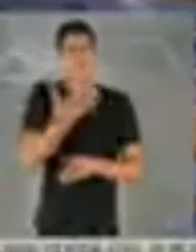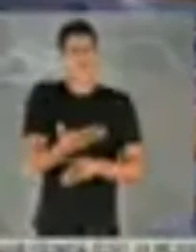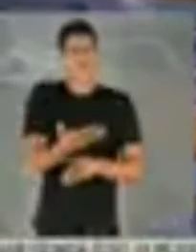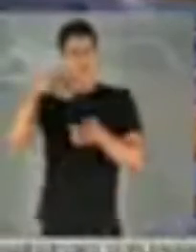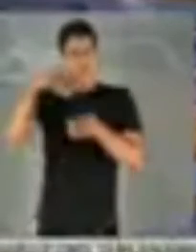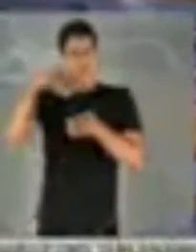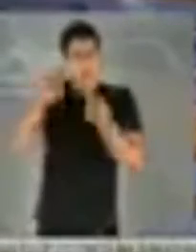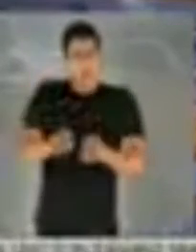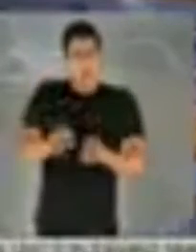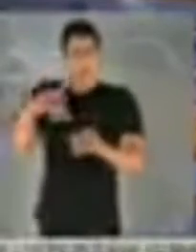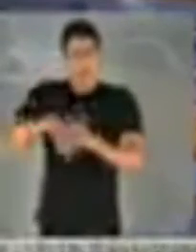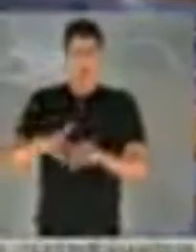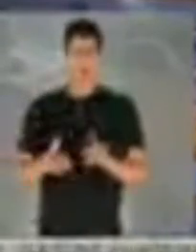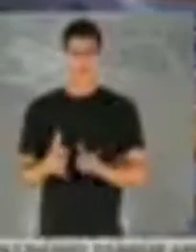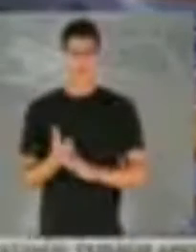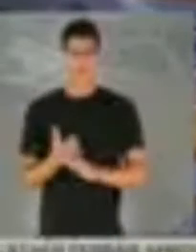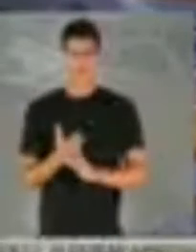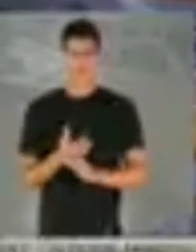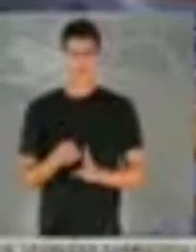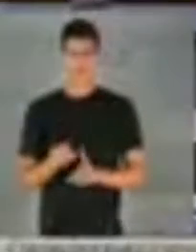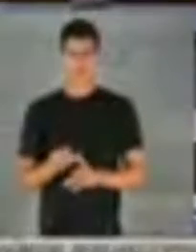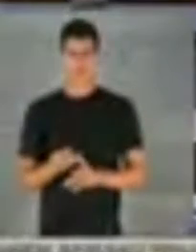votem, mas... Deixa eu...